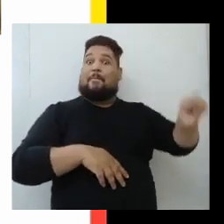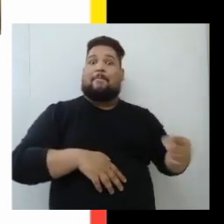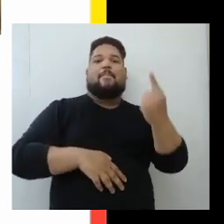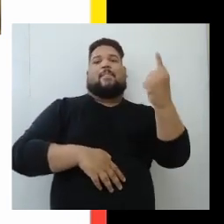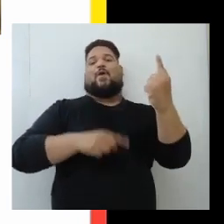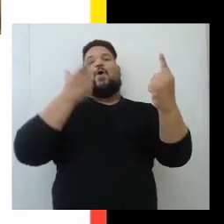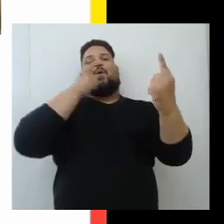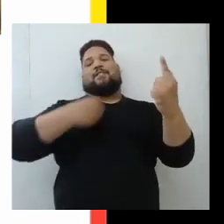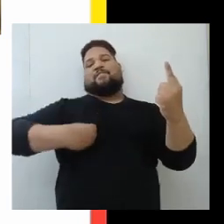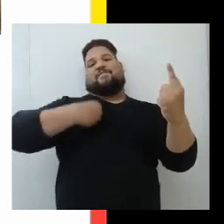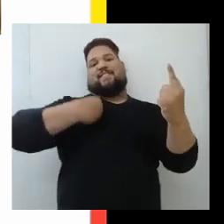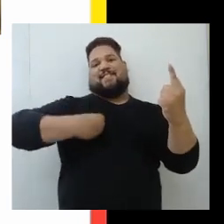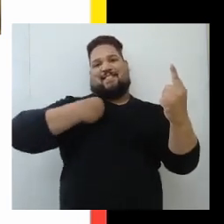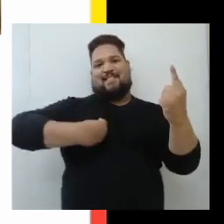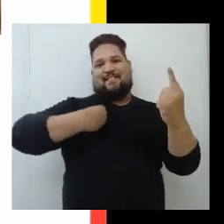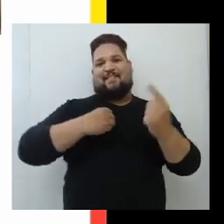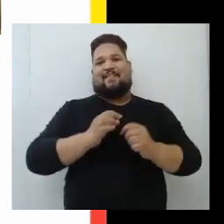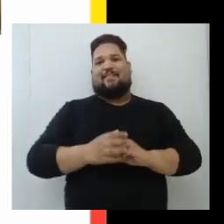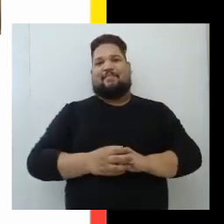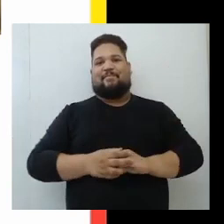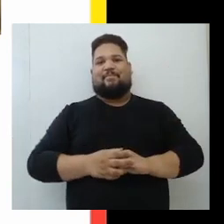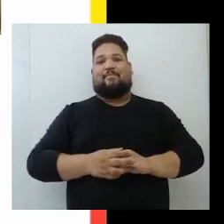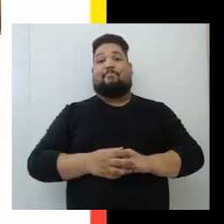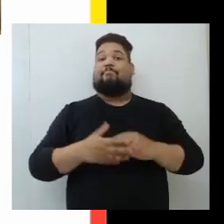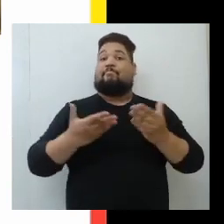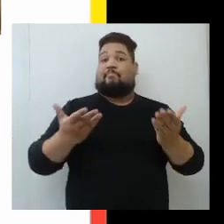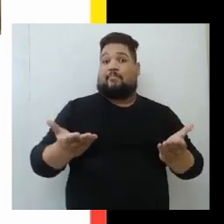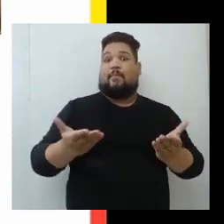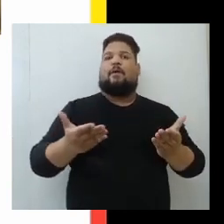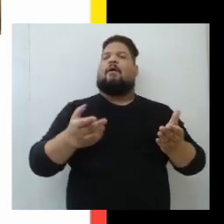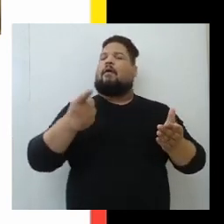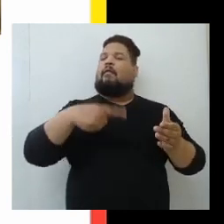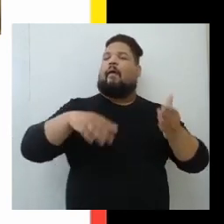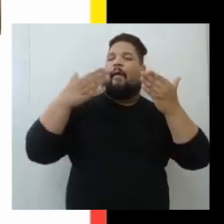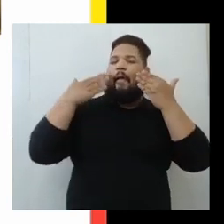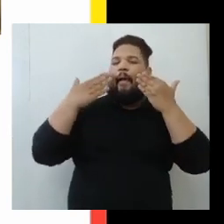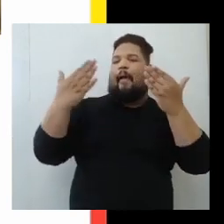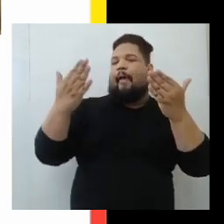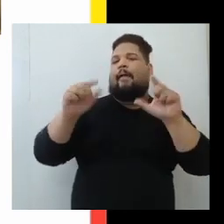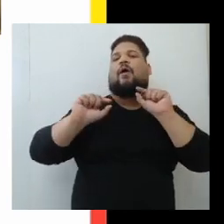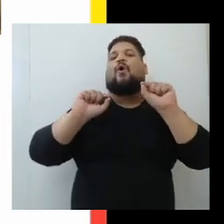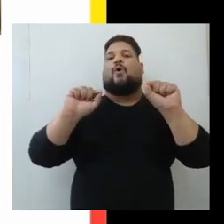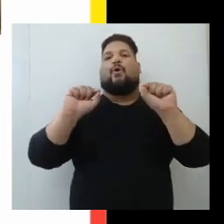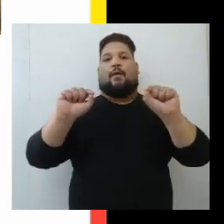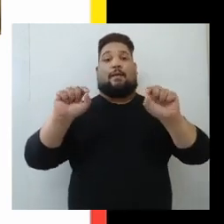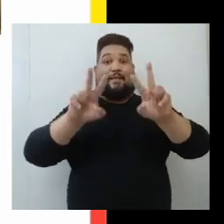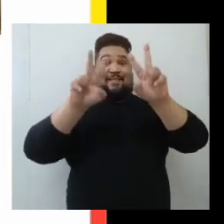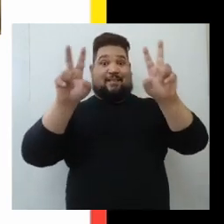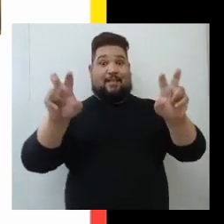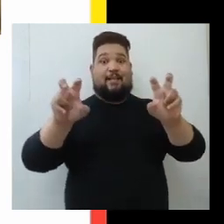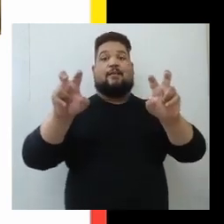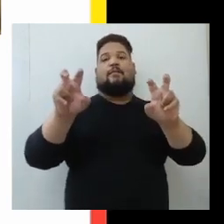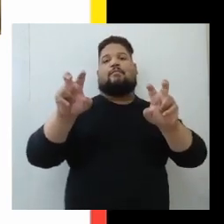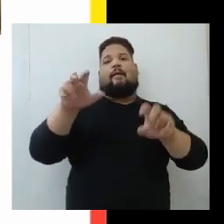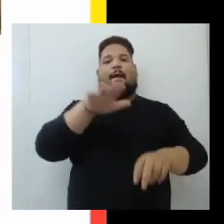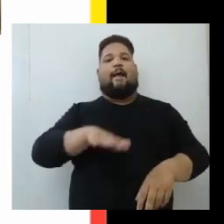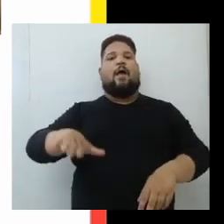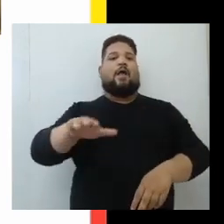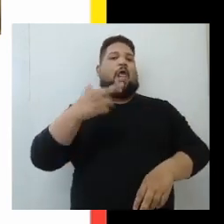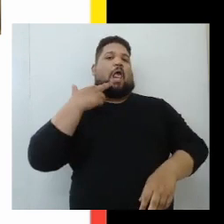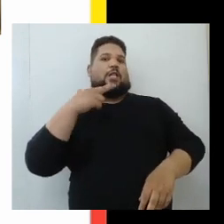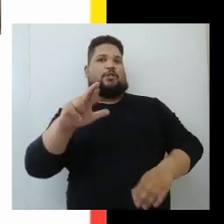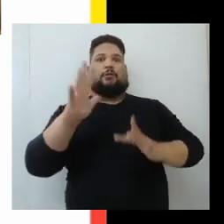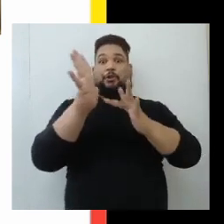vida. Então, a gente pode observar que essa questão do cristianismo é